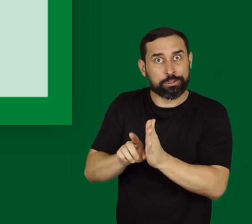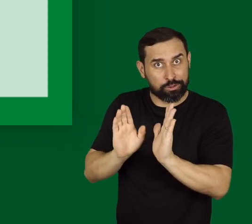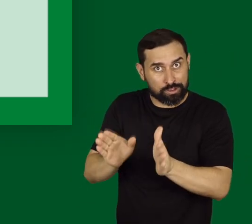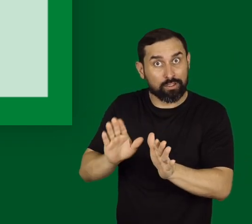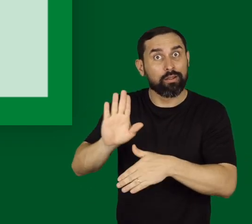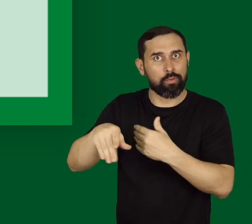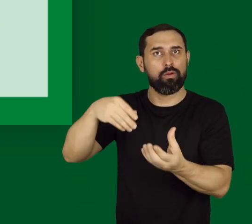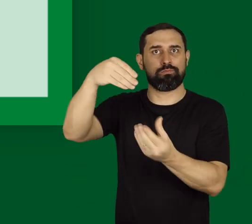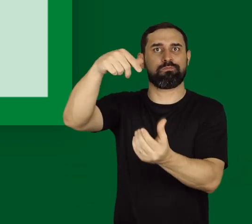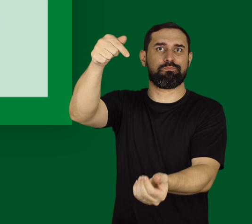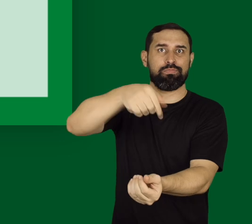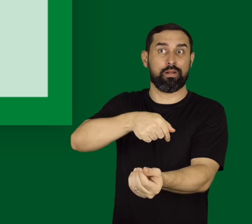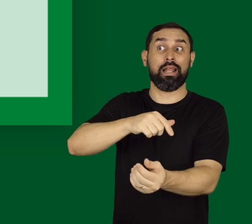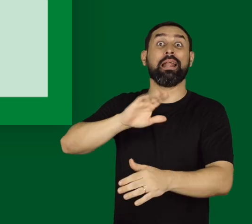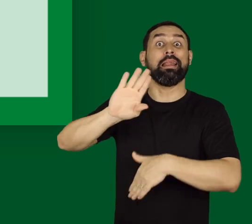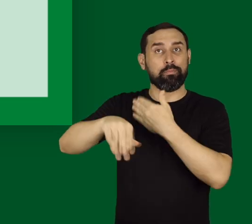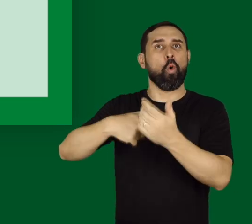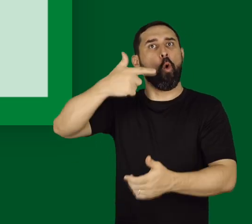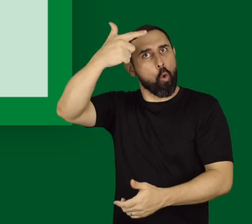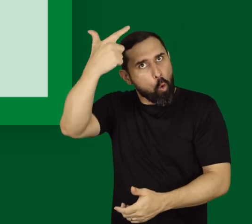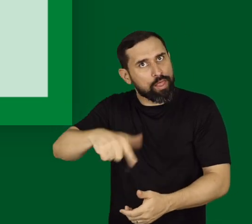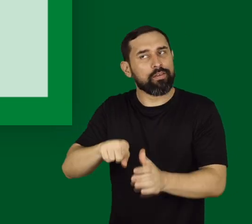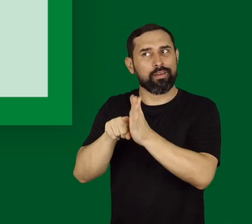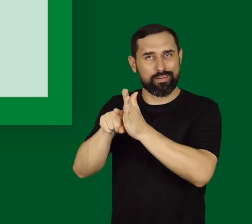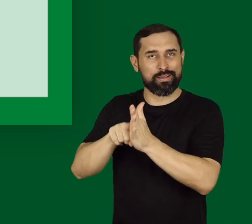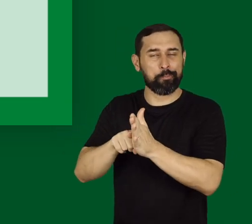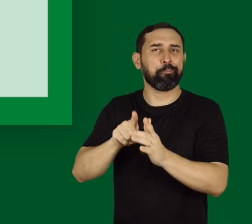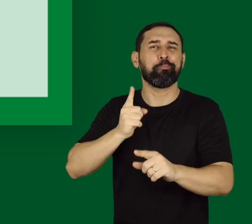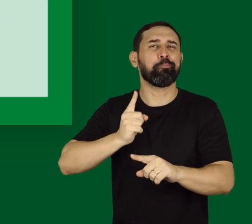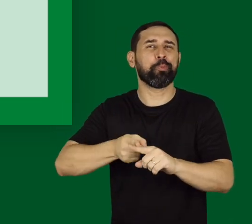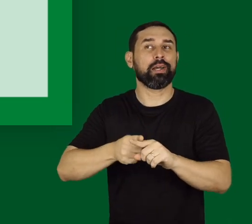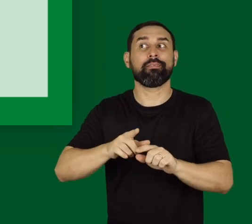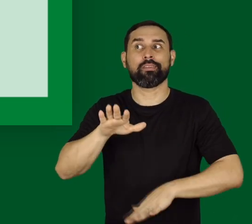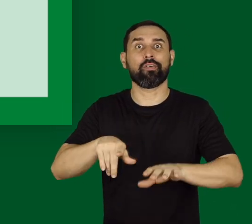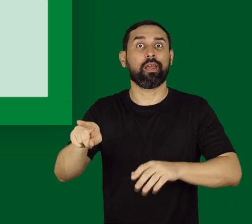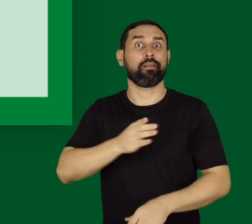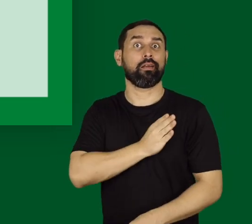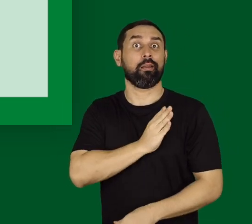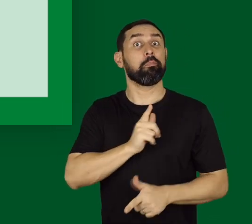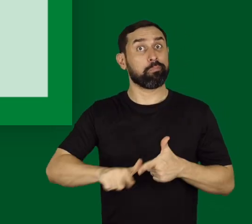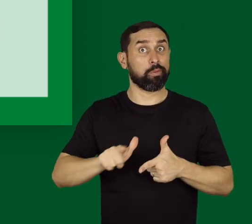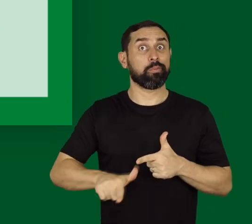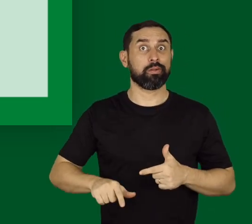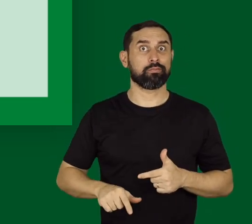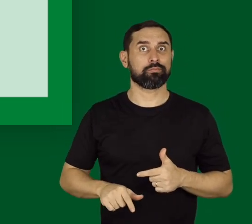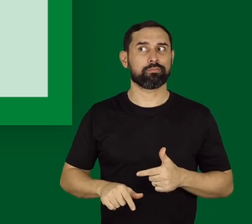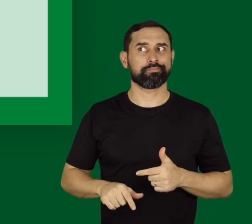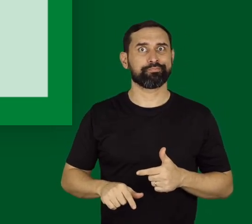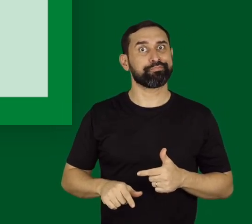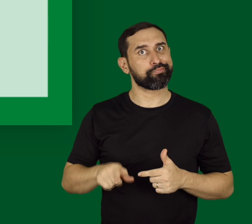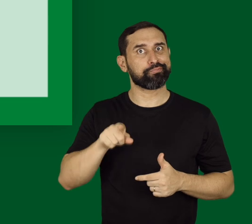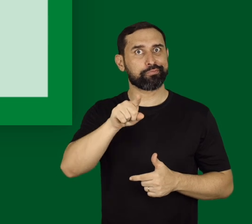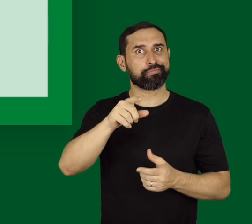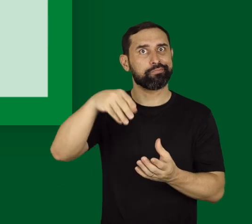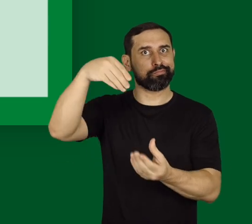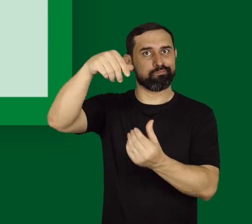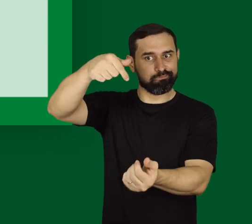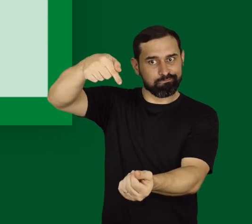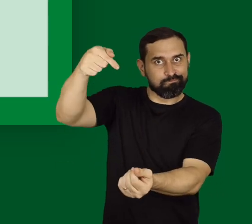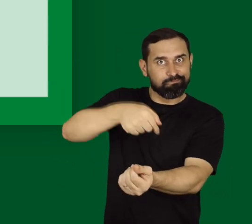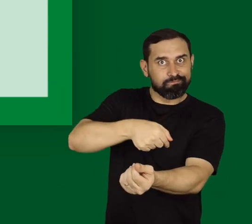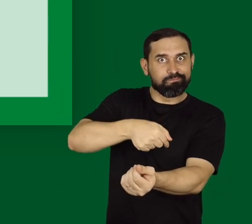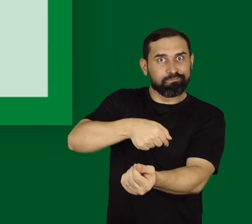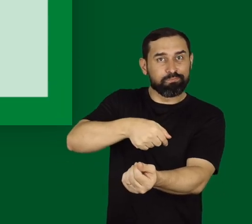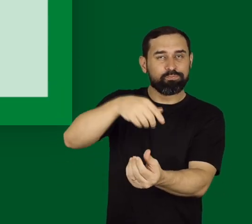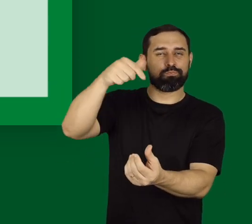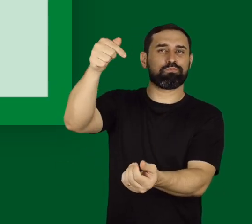antes e depois dessa expansão. Por exemplo, às vezes o paciente pode ter um componente cardíaco e você pode fazer com que